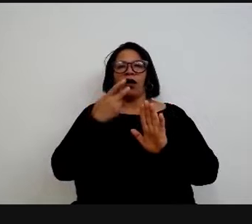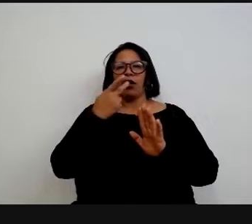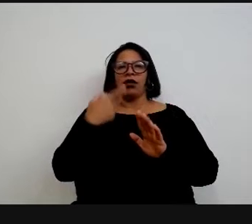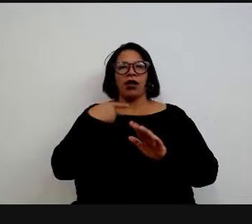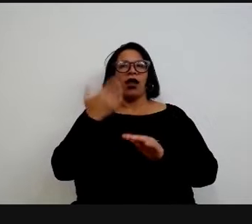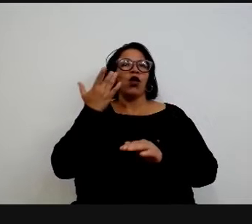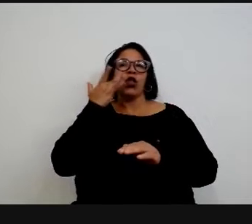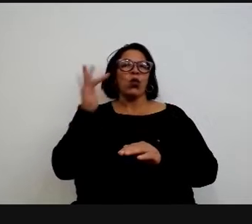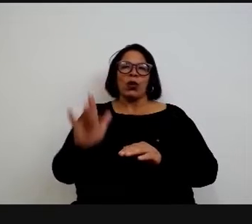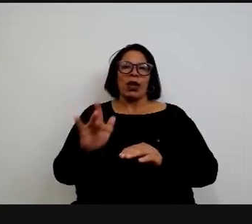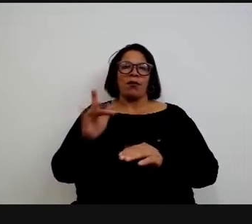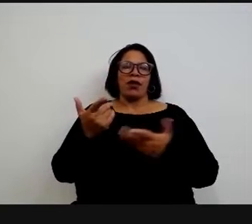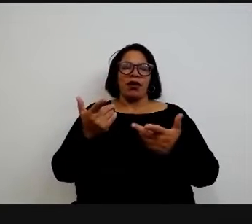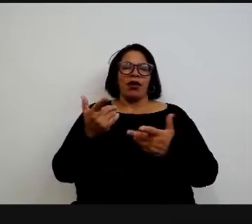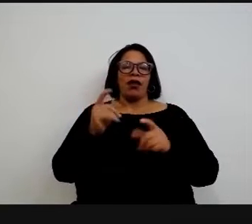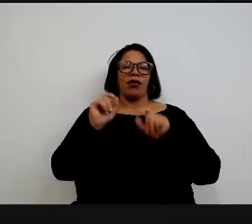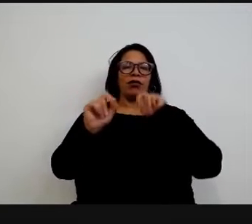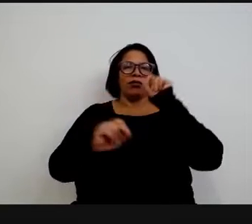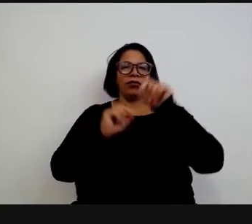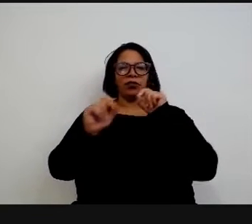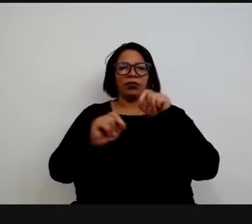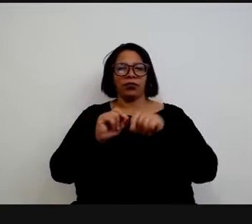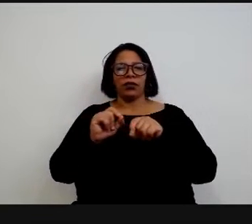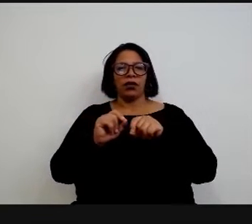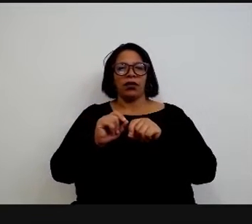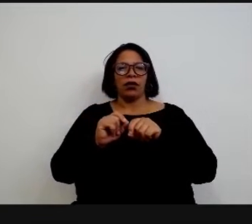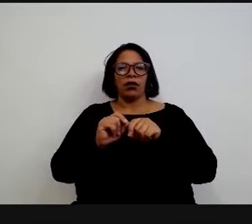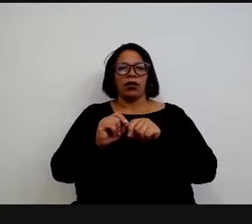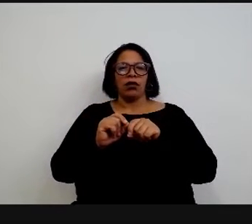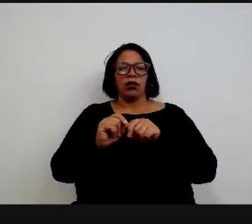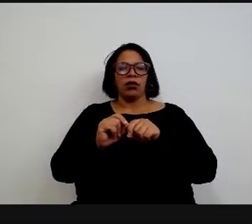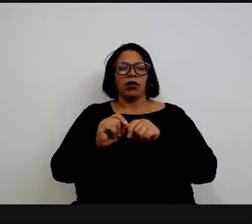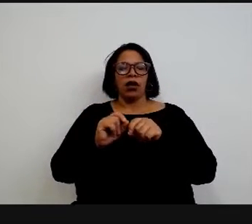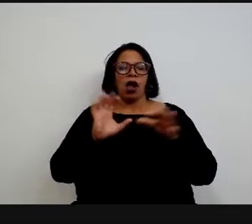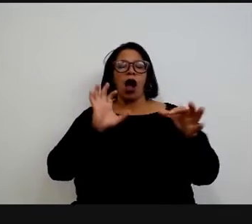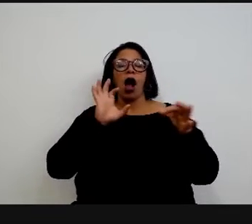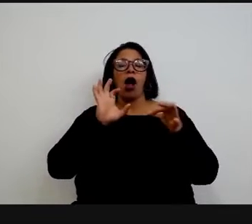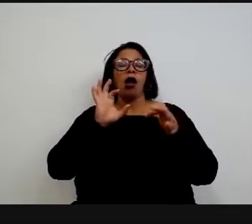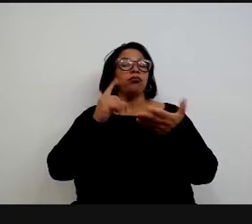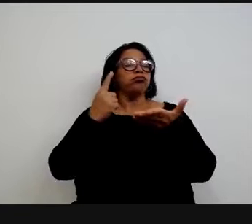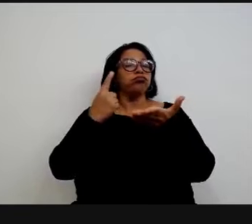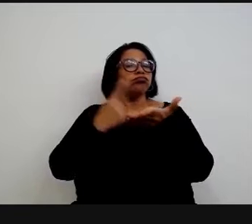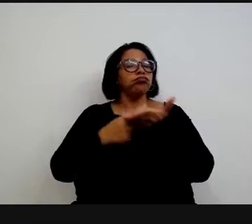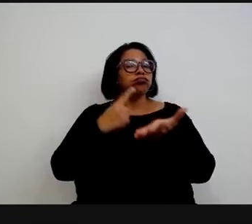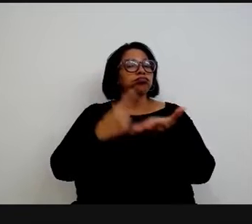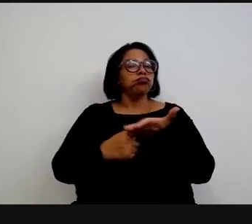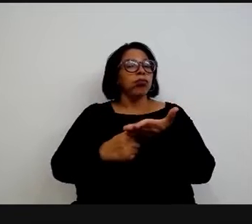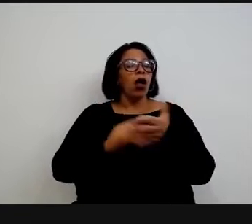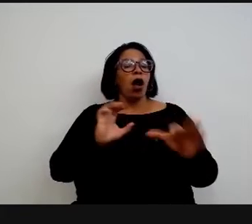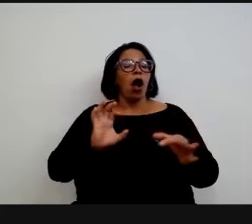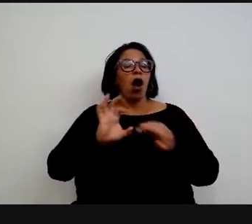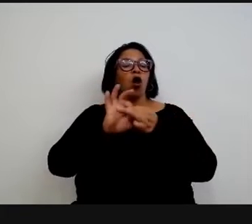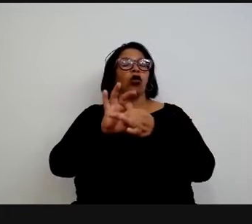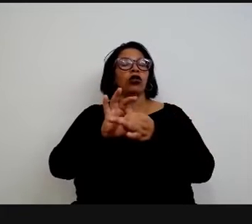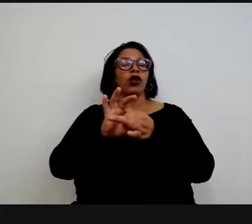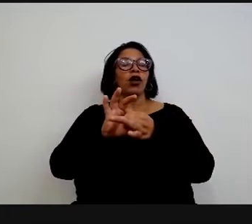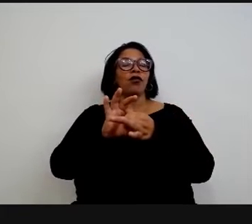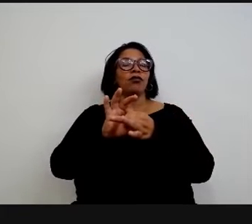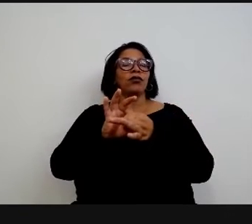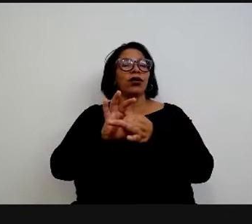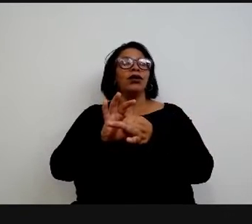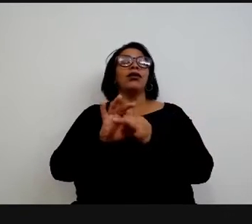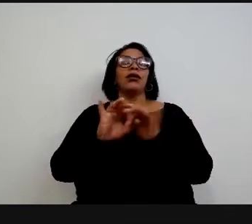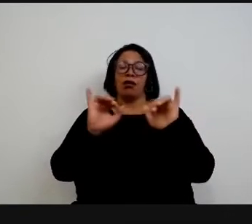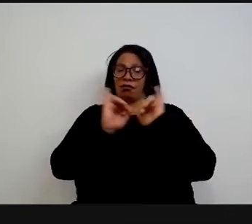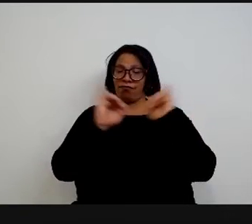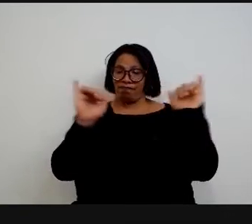sabia. Mas buscando nos parceiros, Quer dizer, o que eu estou dizendo aqui é de mutualidade. Eu